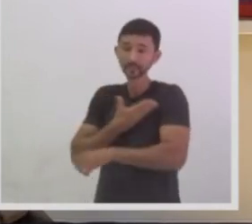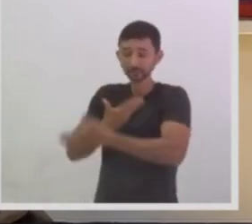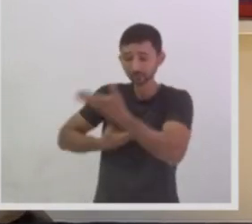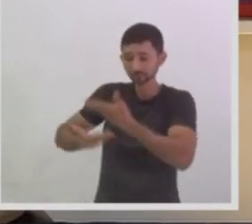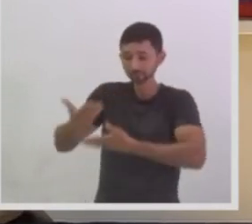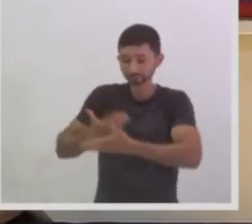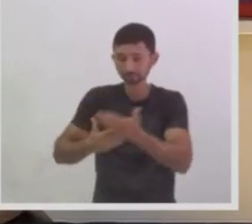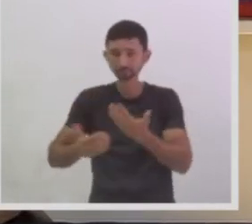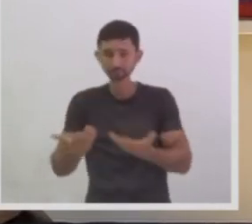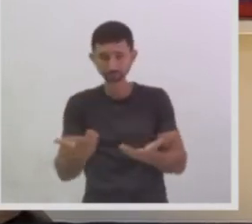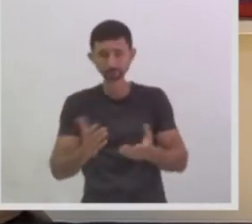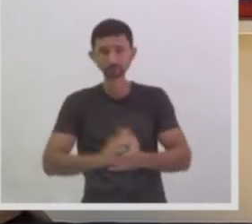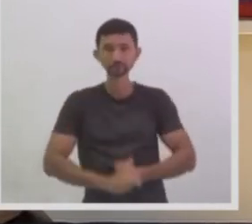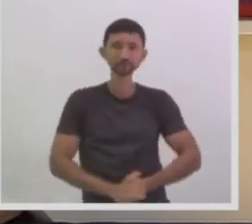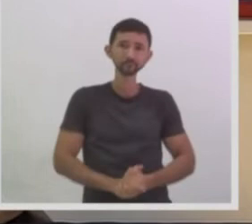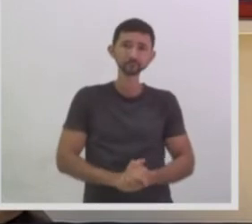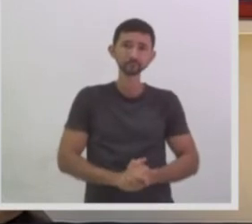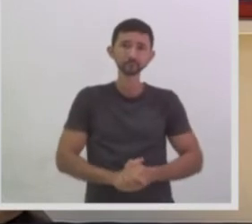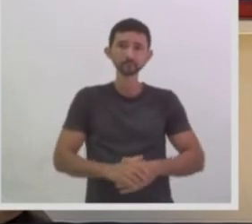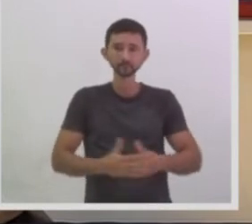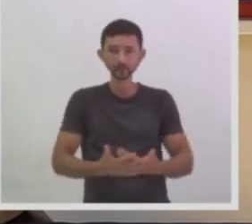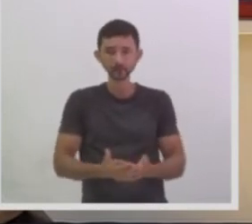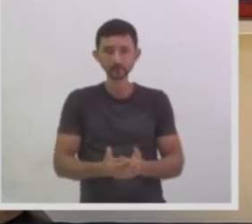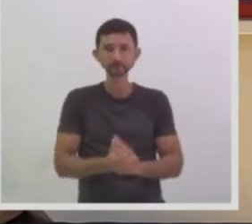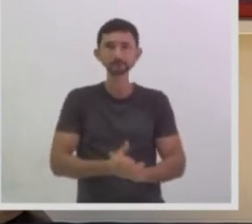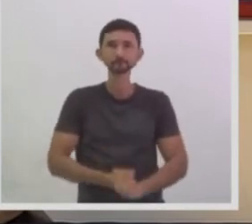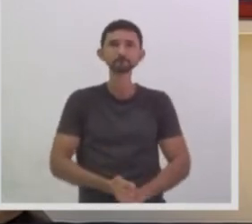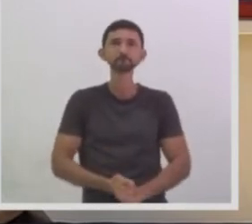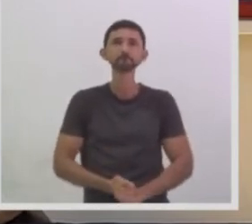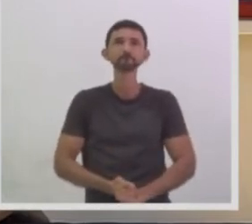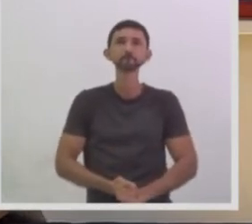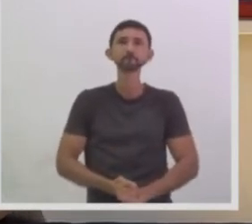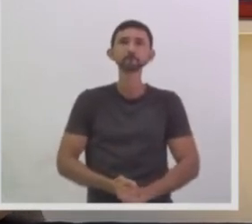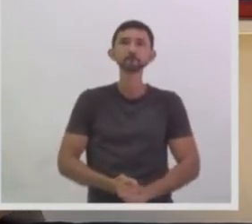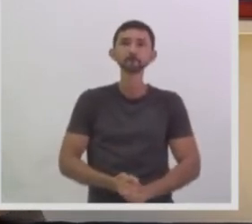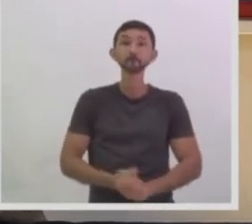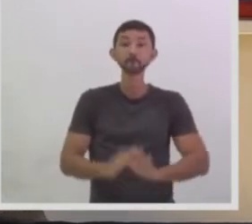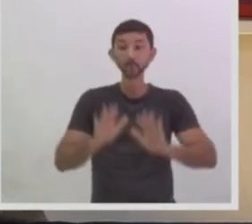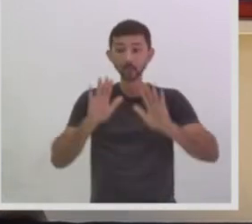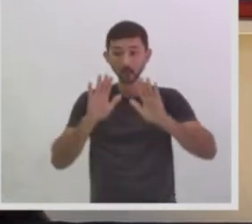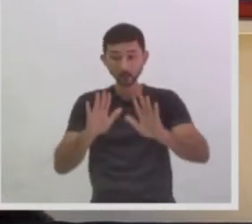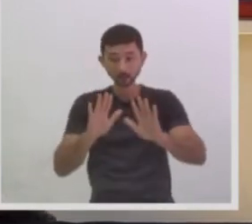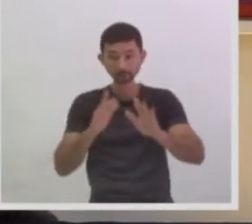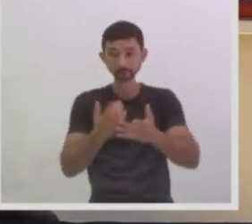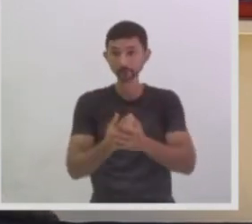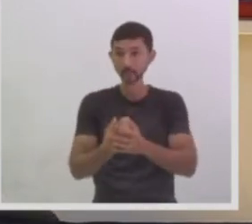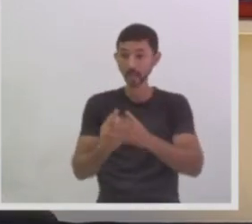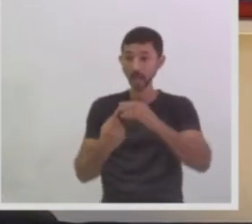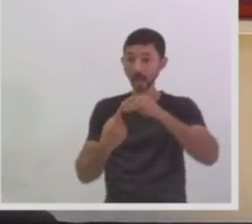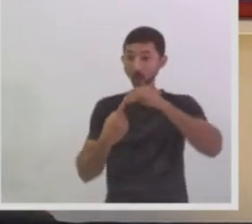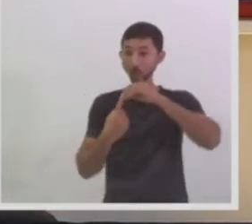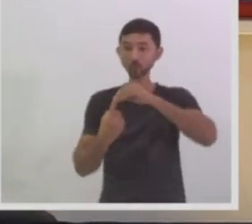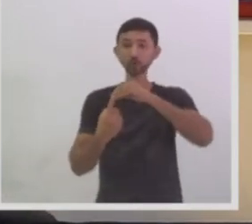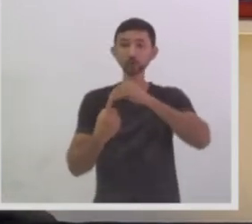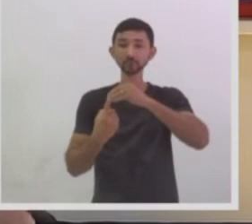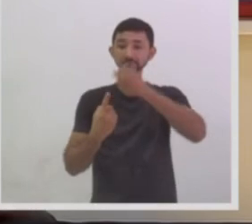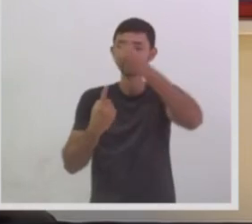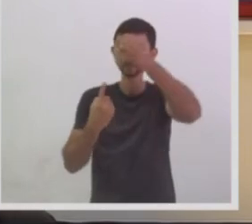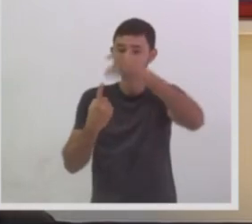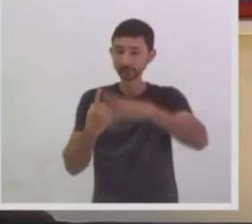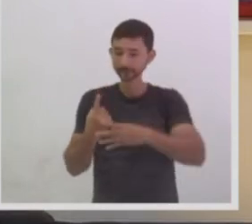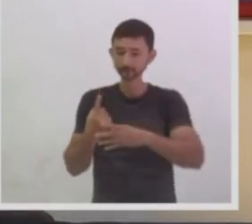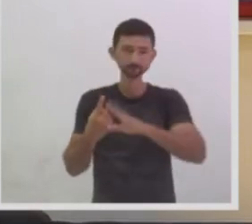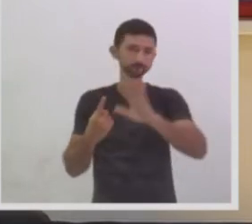mais engajadas em algum tipo de religião. Mas essa não é a única explicação do